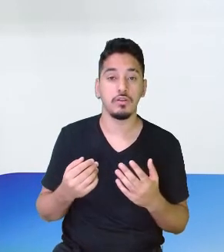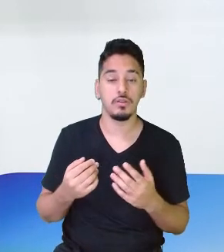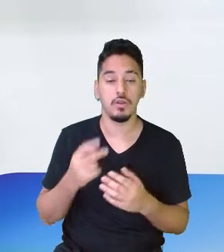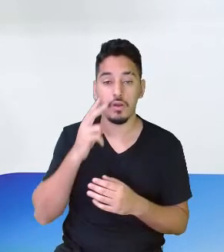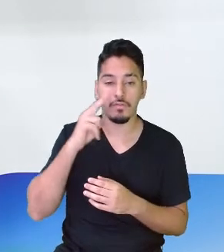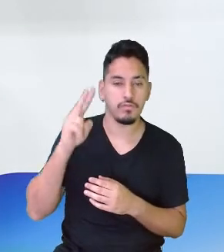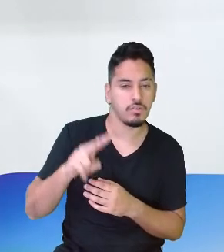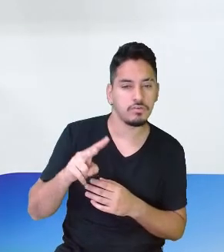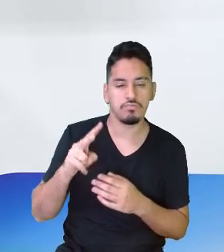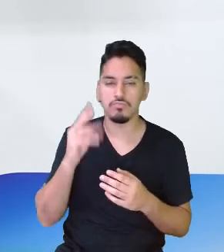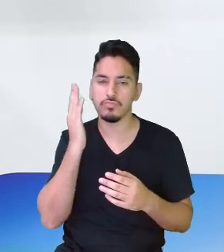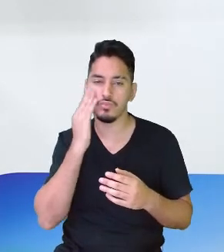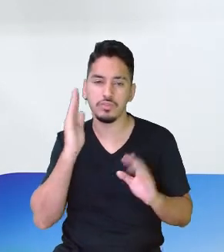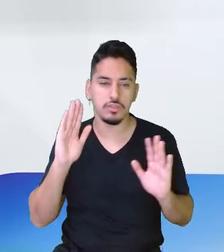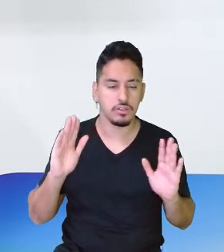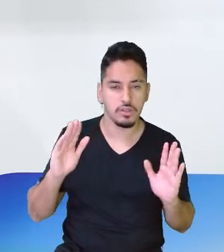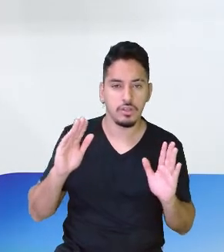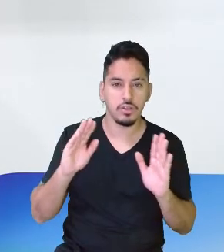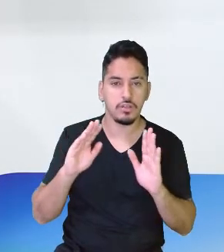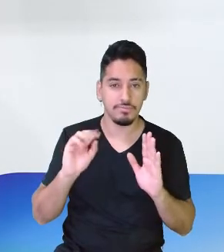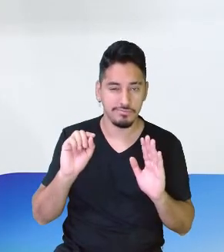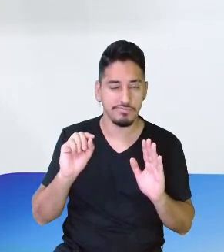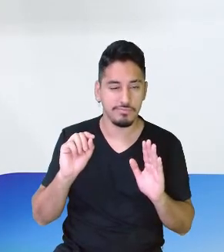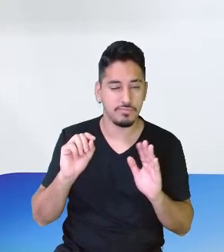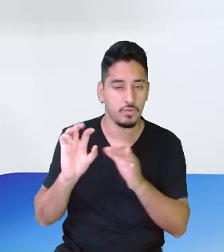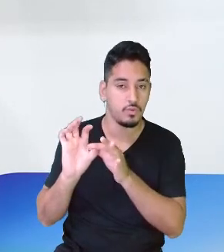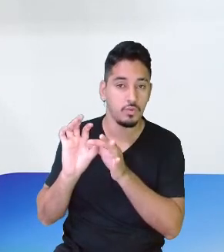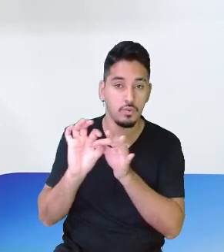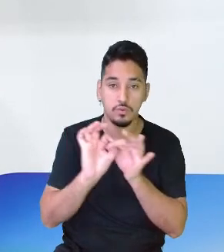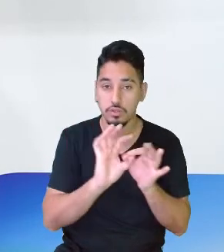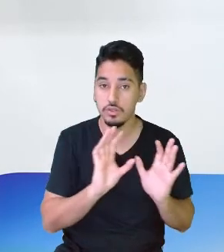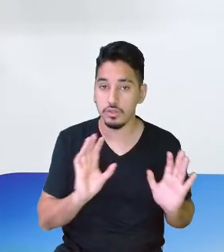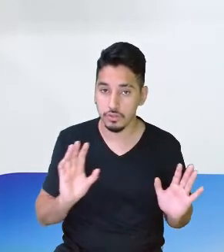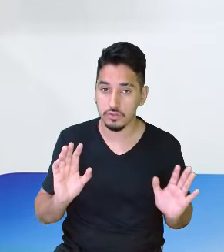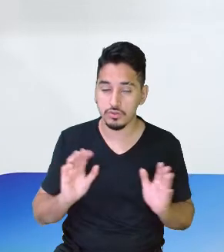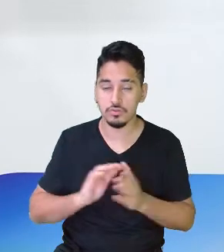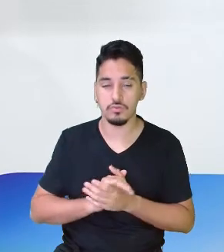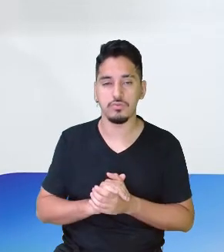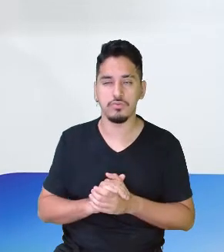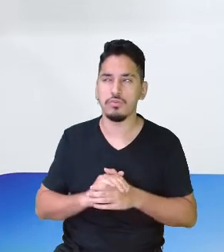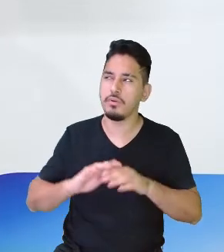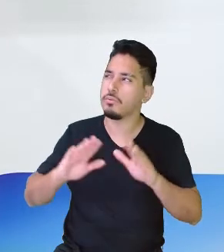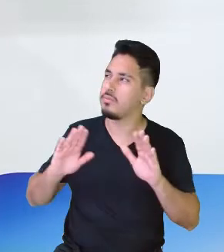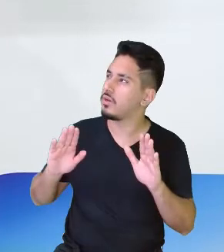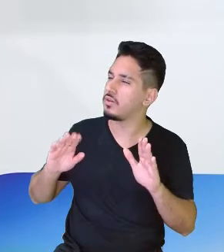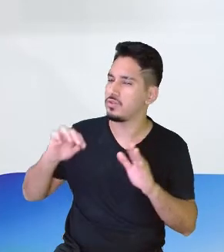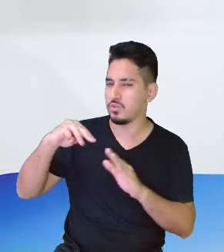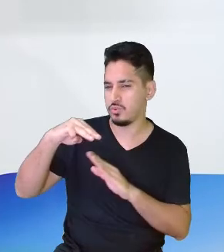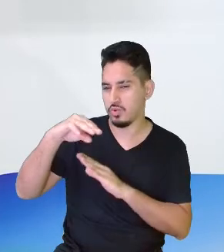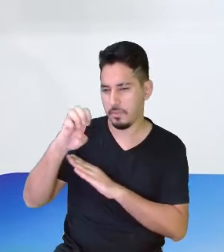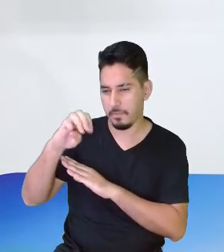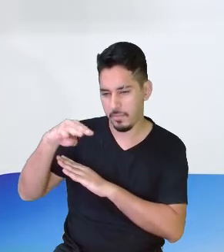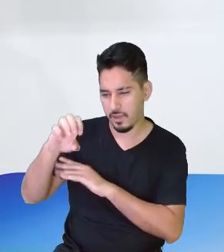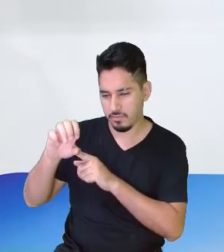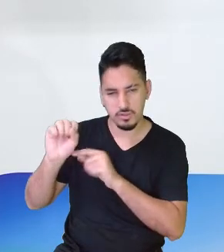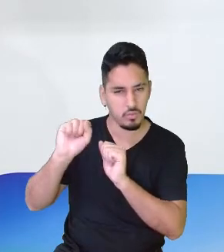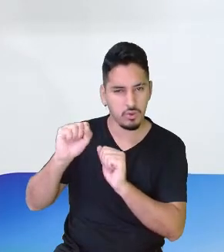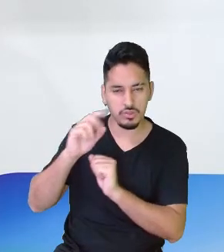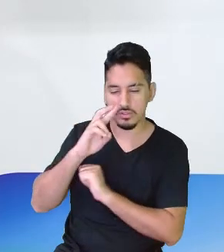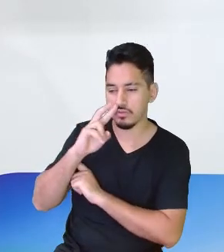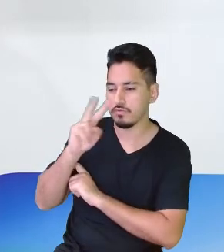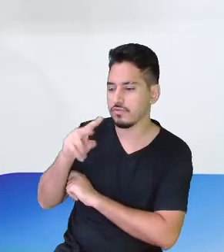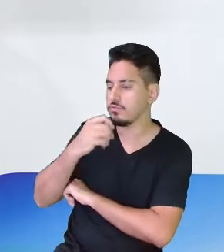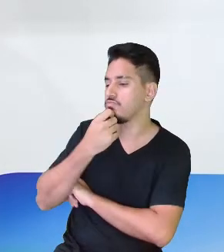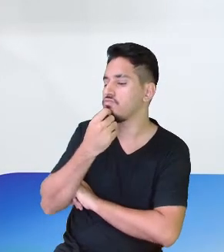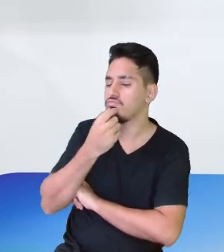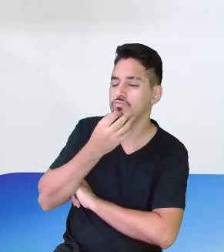valorar, de entender o contexto, a produção artística. Mas será que os memes eles também podem ser apreciados